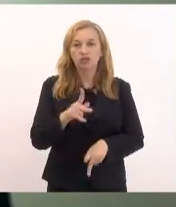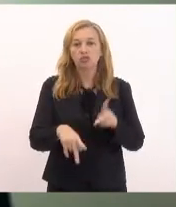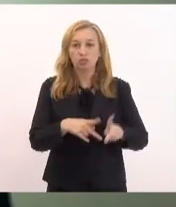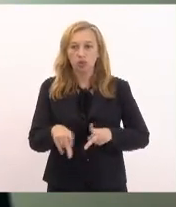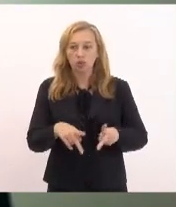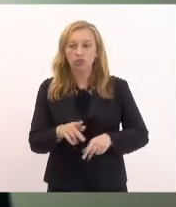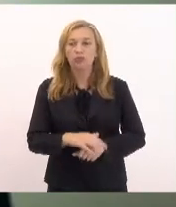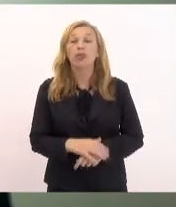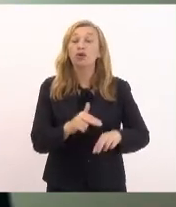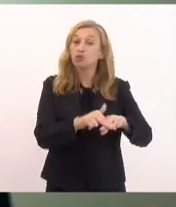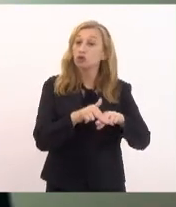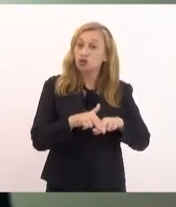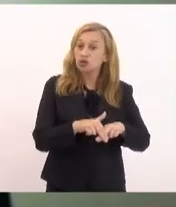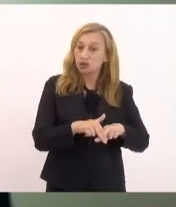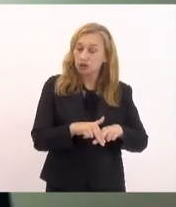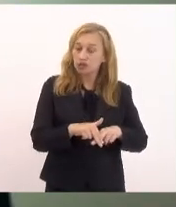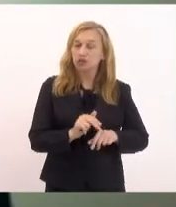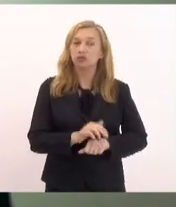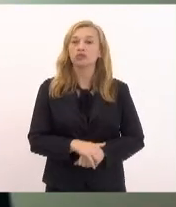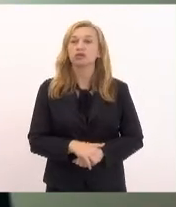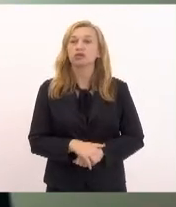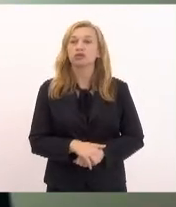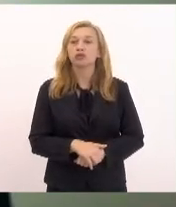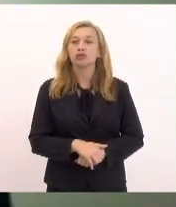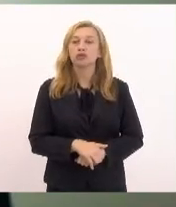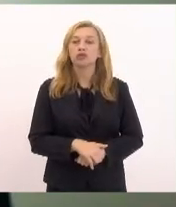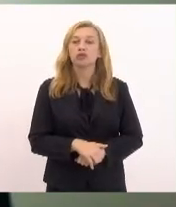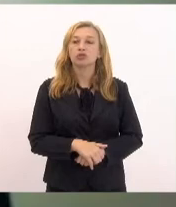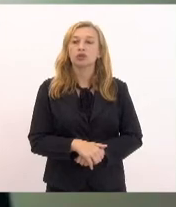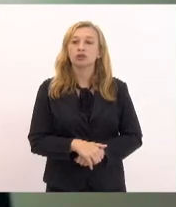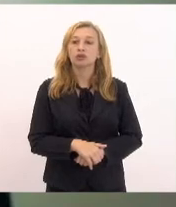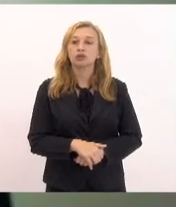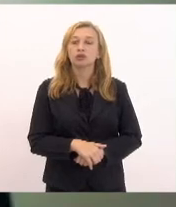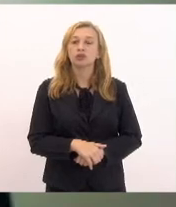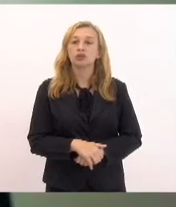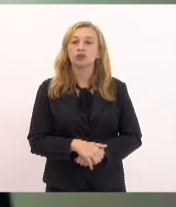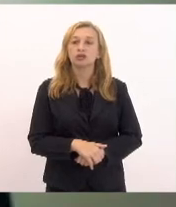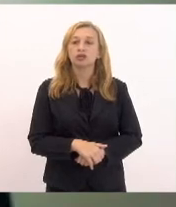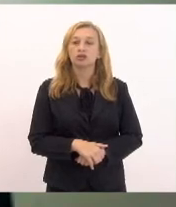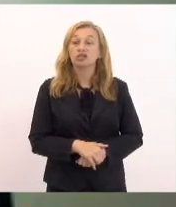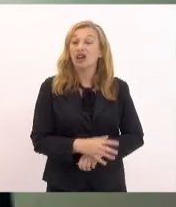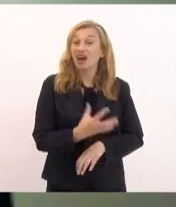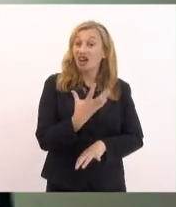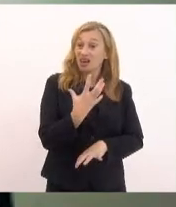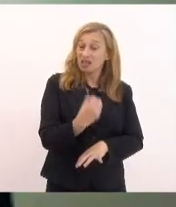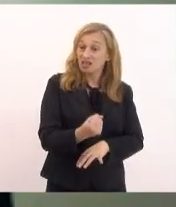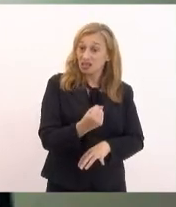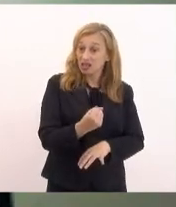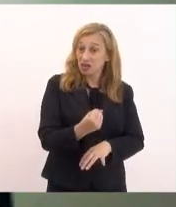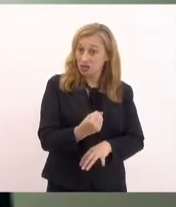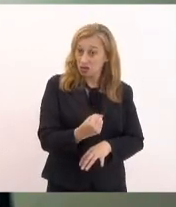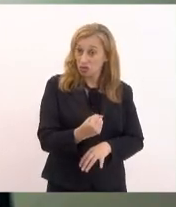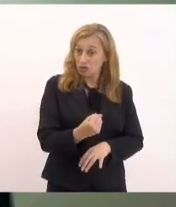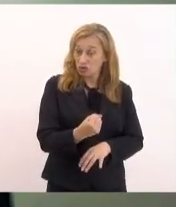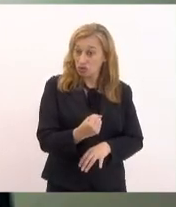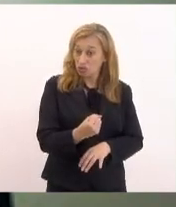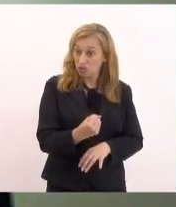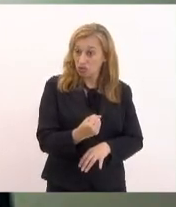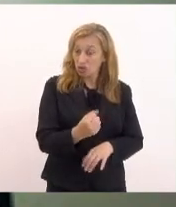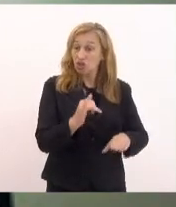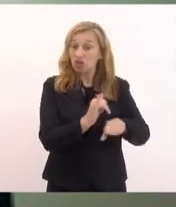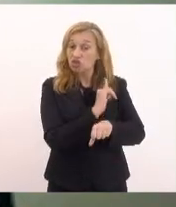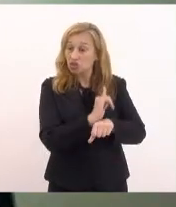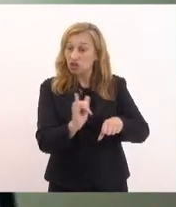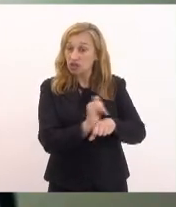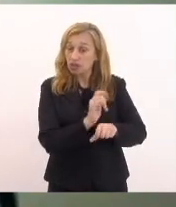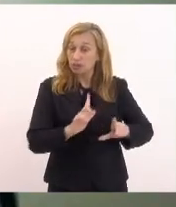população. Portanto, é imprescindível que sejam adotadas medidas para combater com firmeza